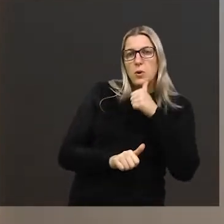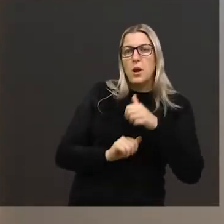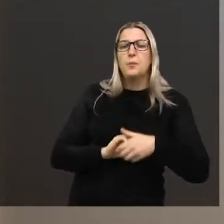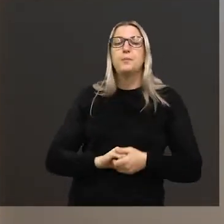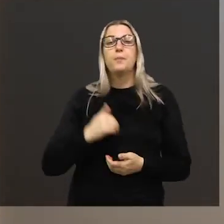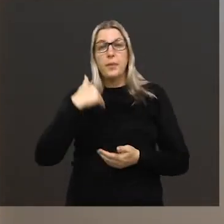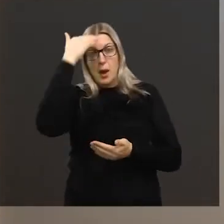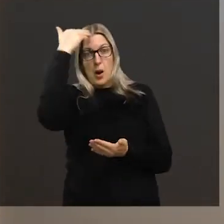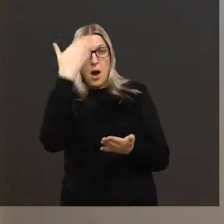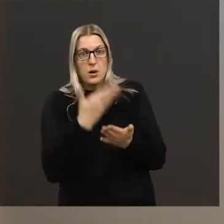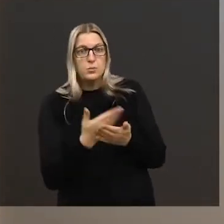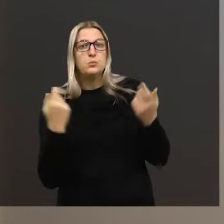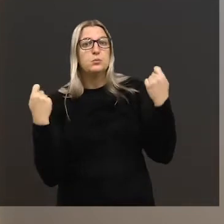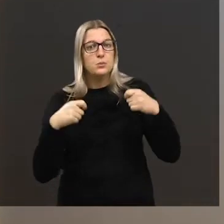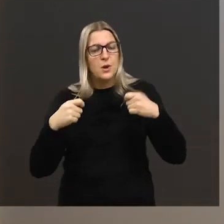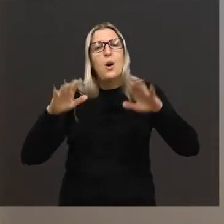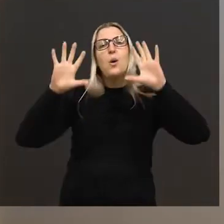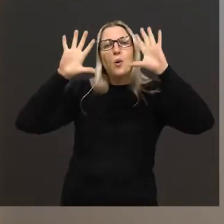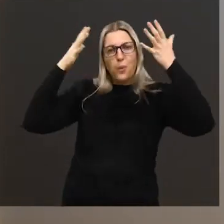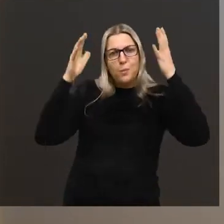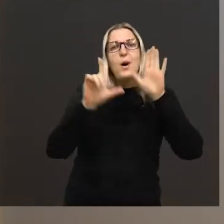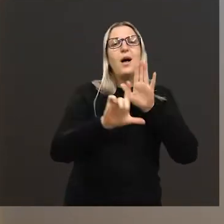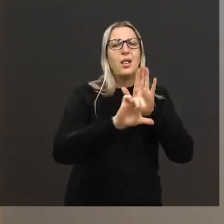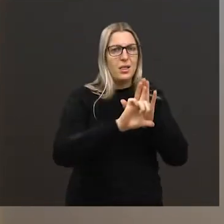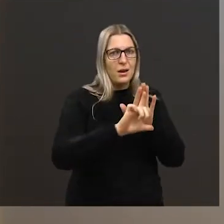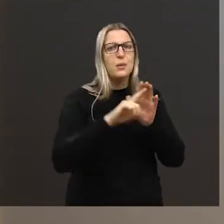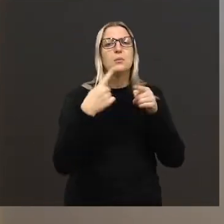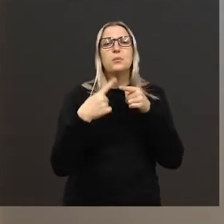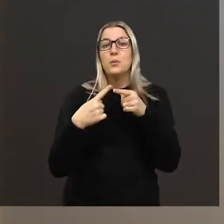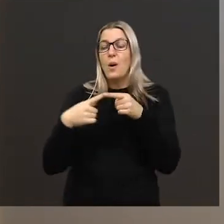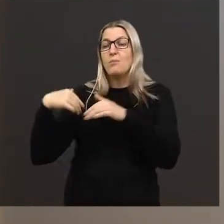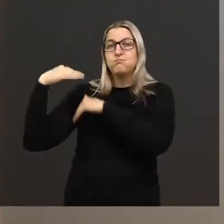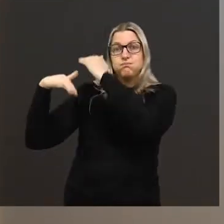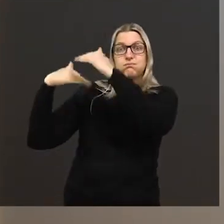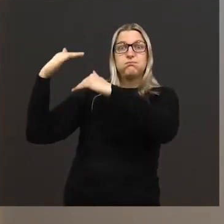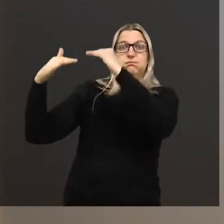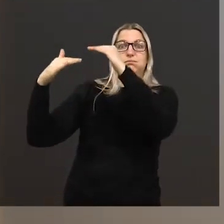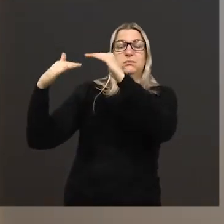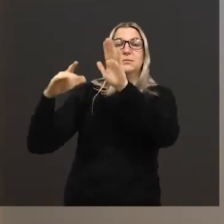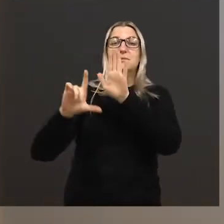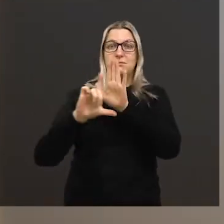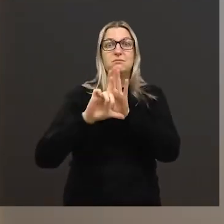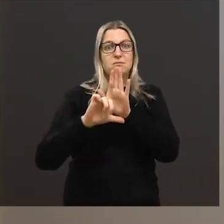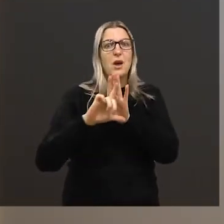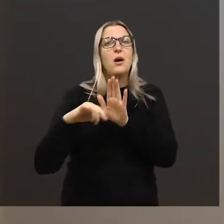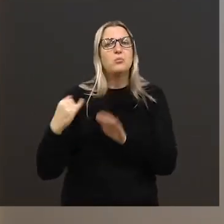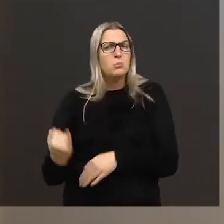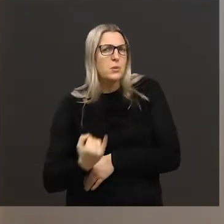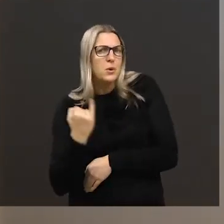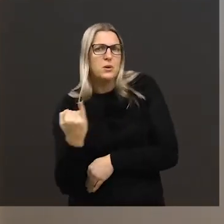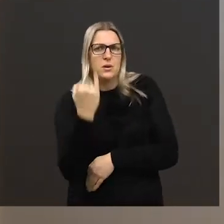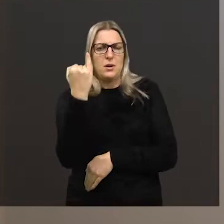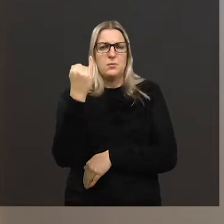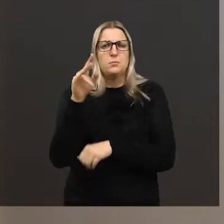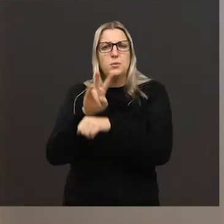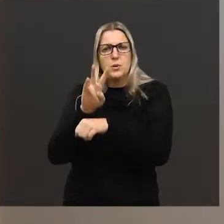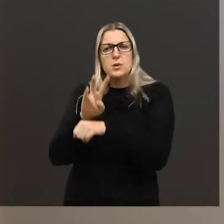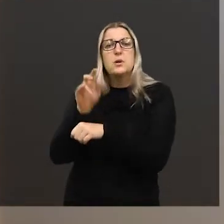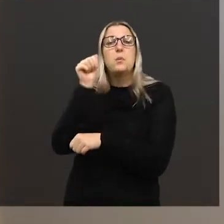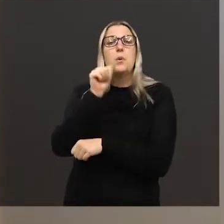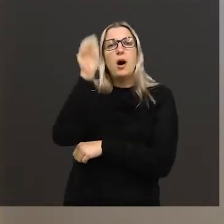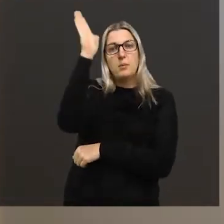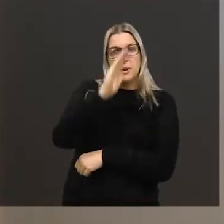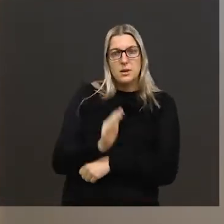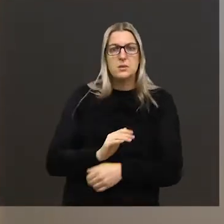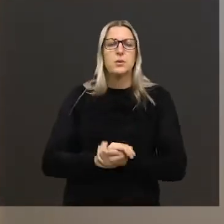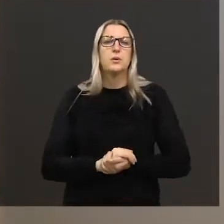que sim, que a gente precisa comemorar a Lei Maria da Penha, porque ela foi um avanço legislativo bem importante para a proteção